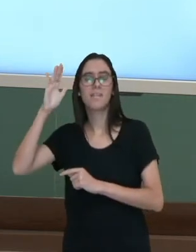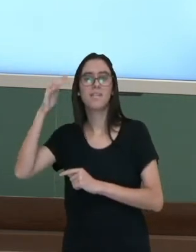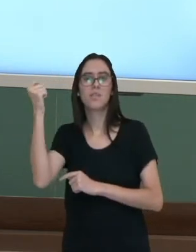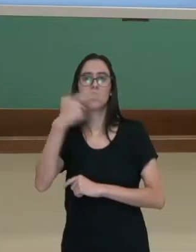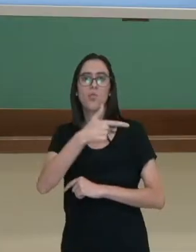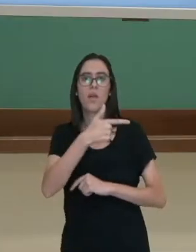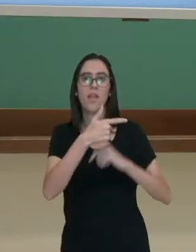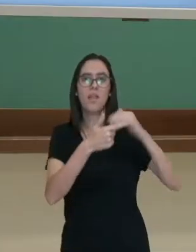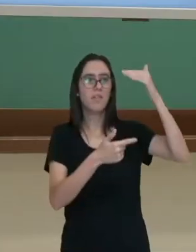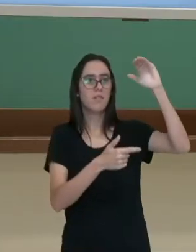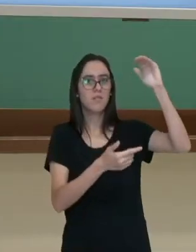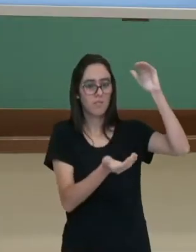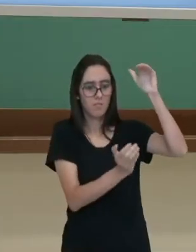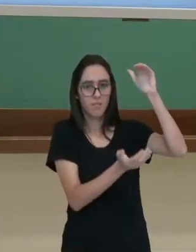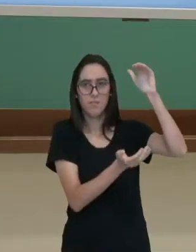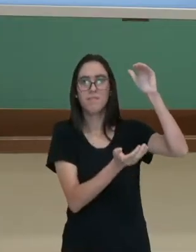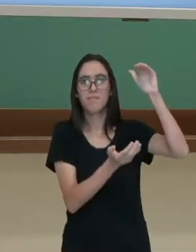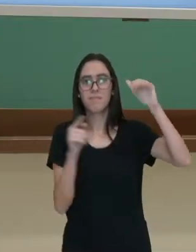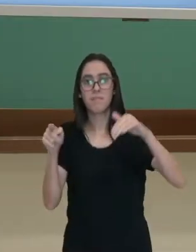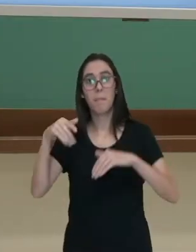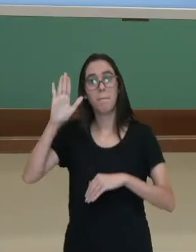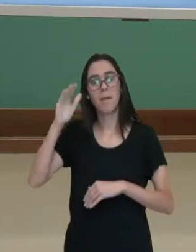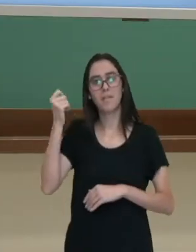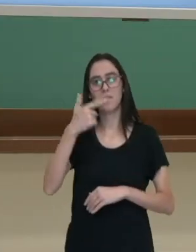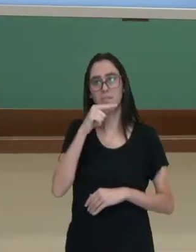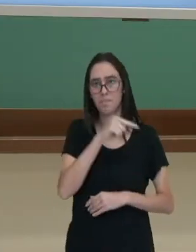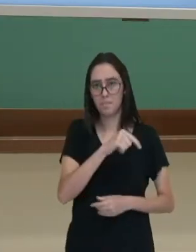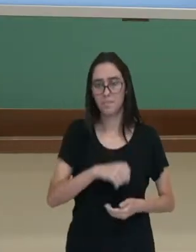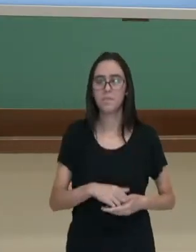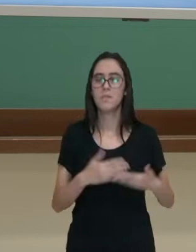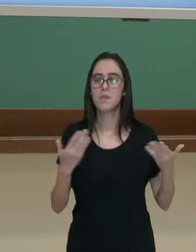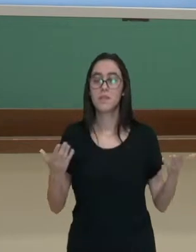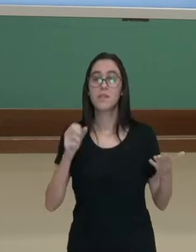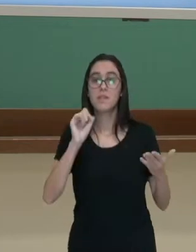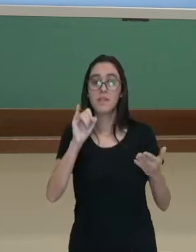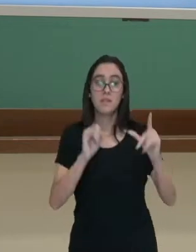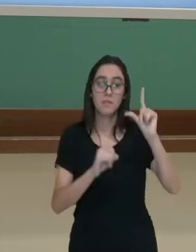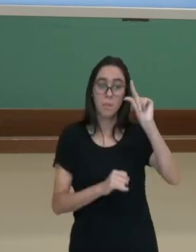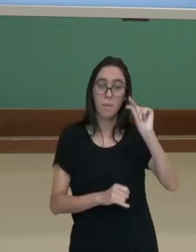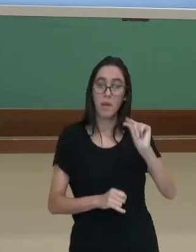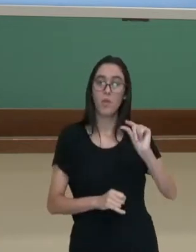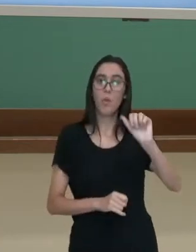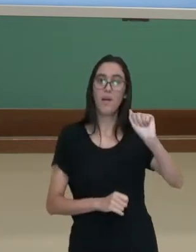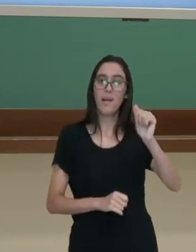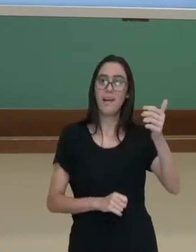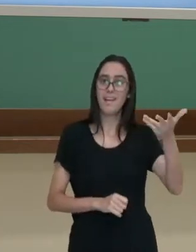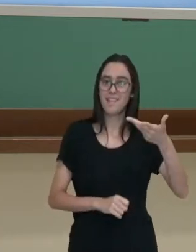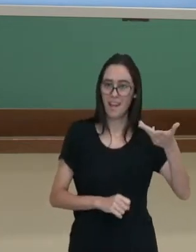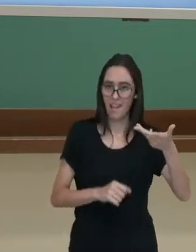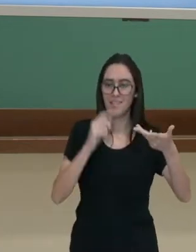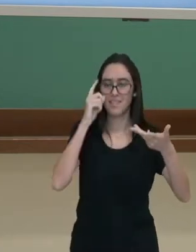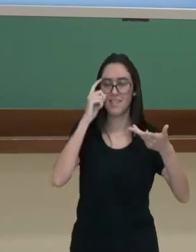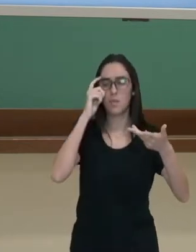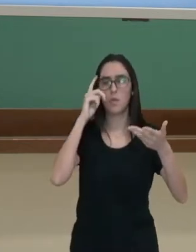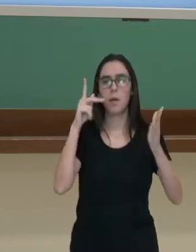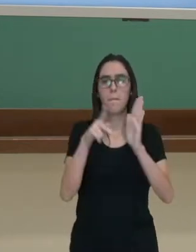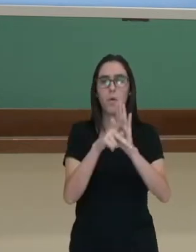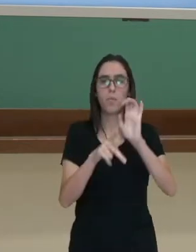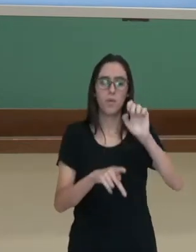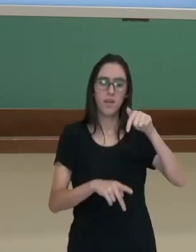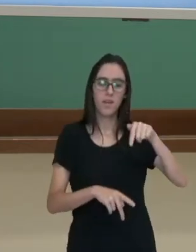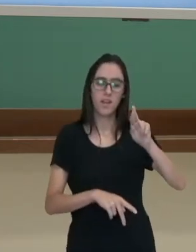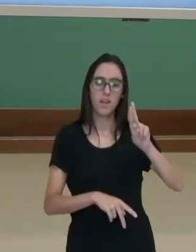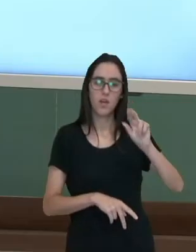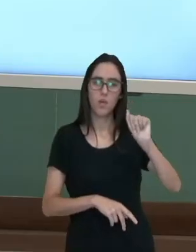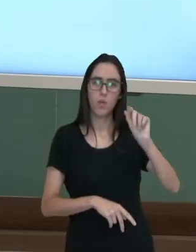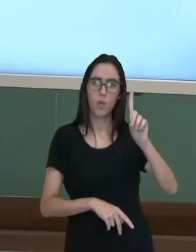aqui. A menor aceleração gravitacional, certo, no Equador, e